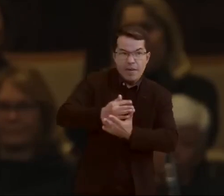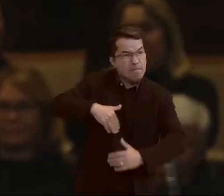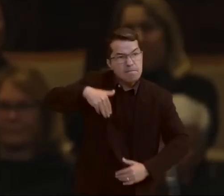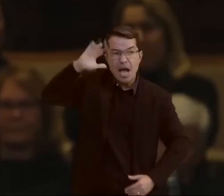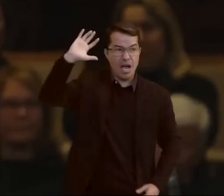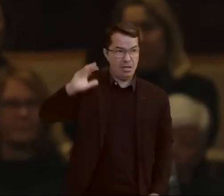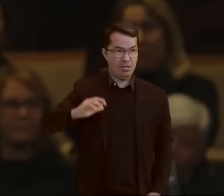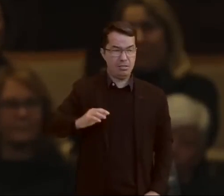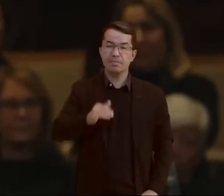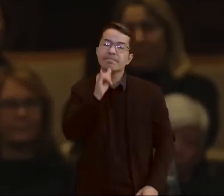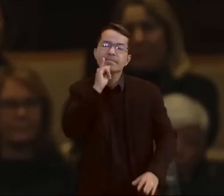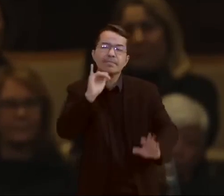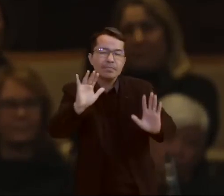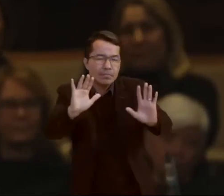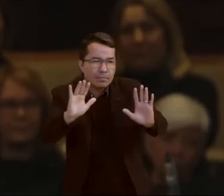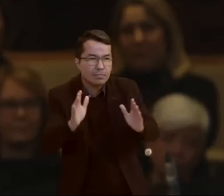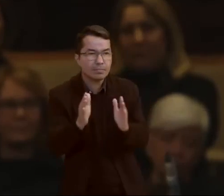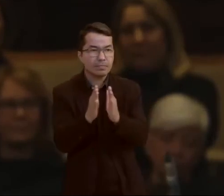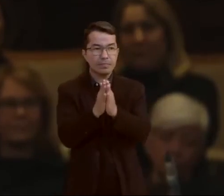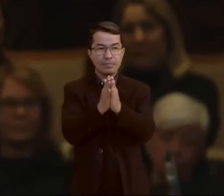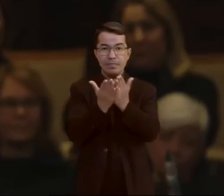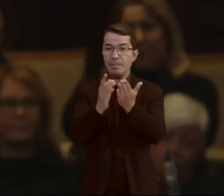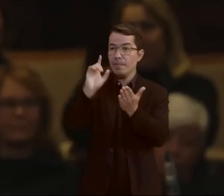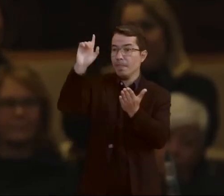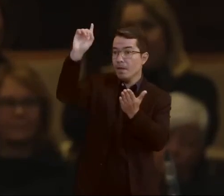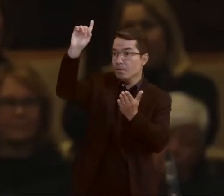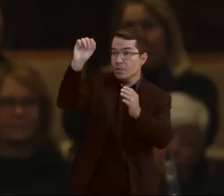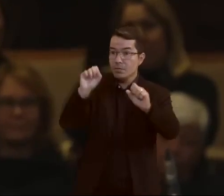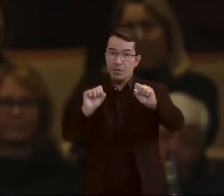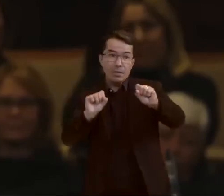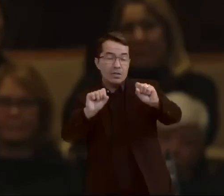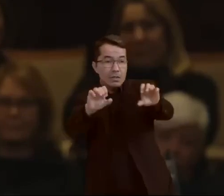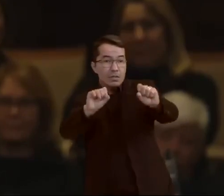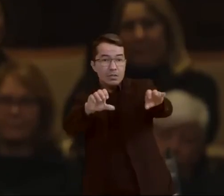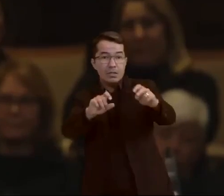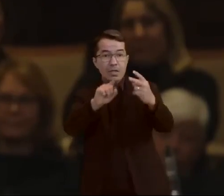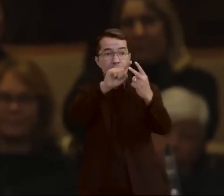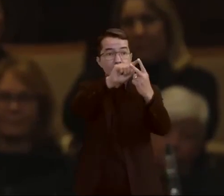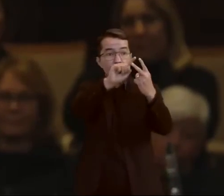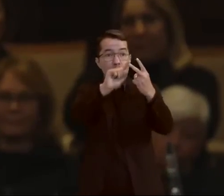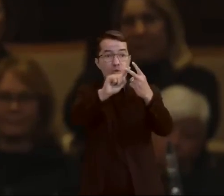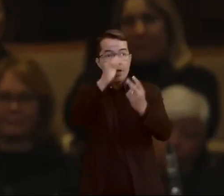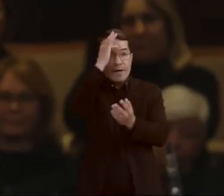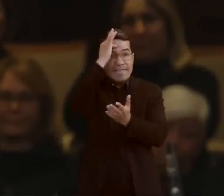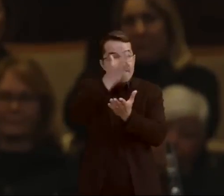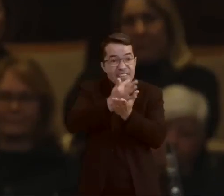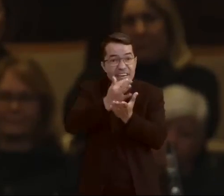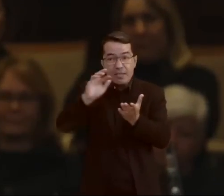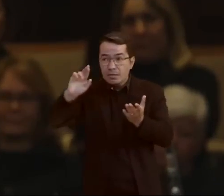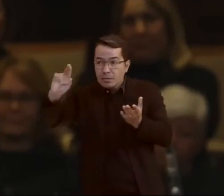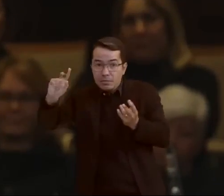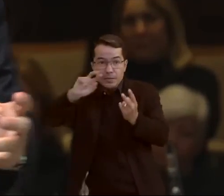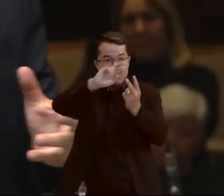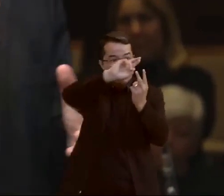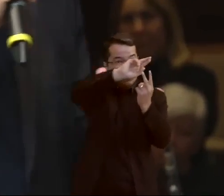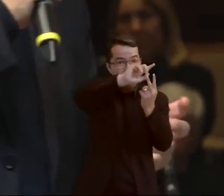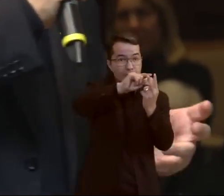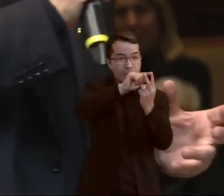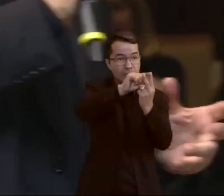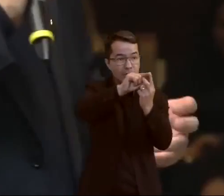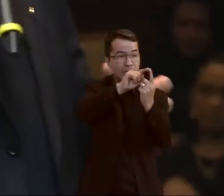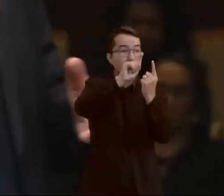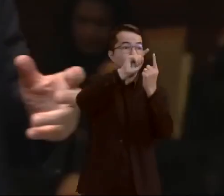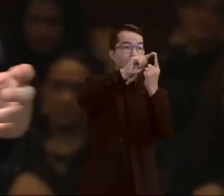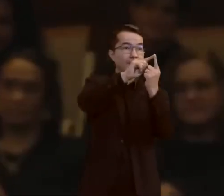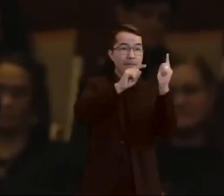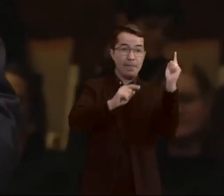dois tipos de fé, tá? A primeira é a fé salvadora, que é um dom de Deus. É a obra